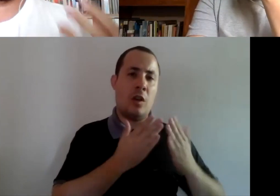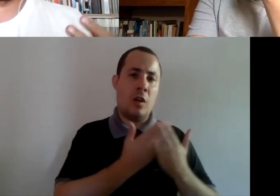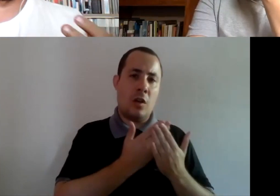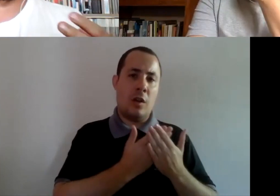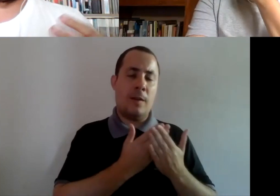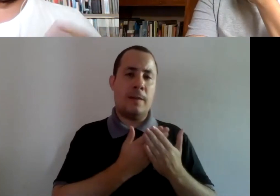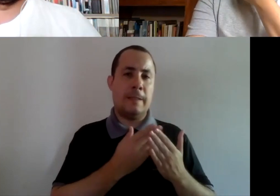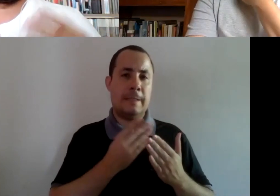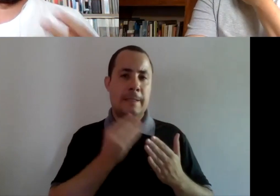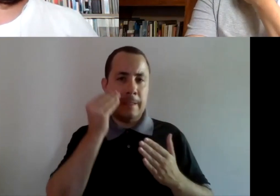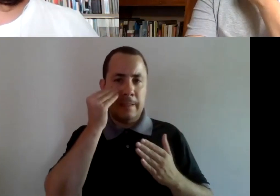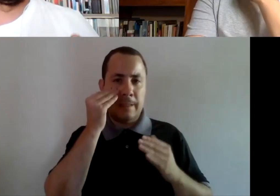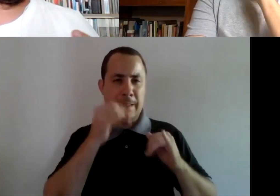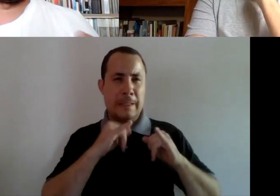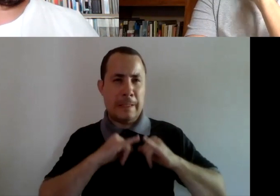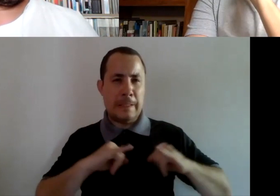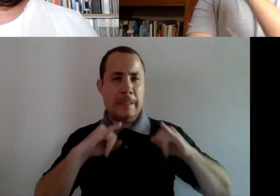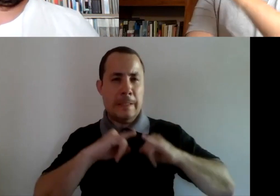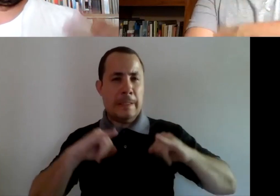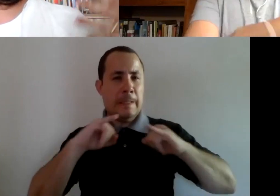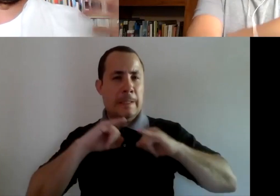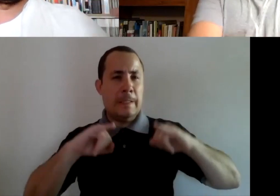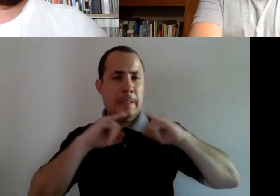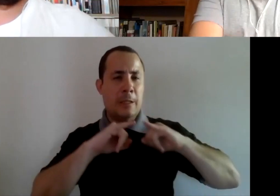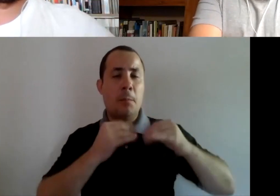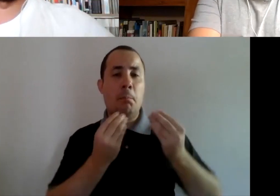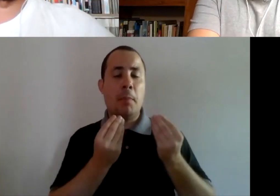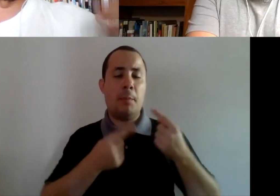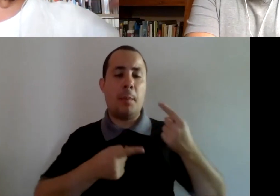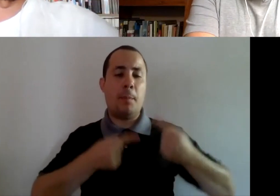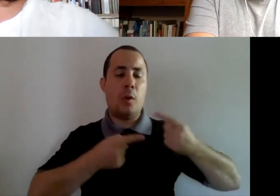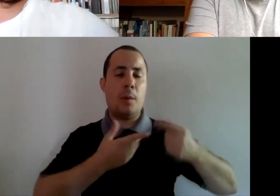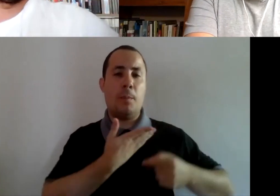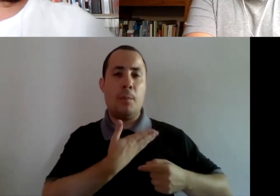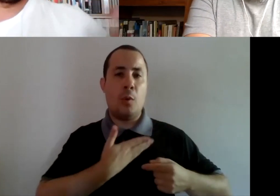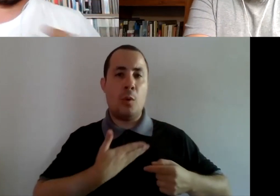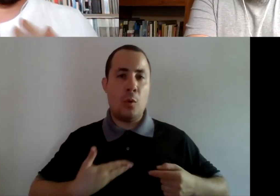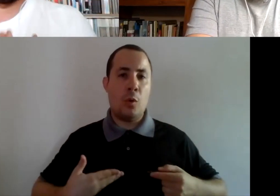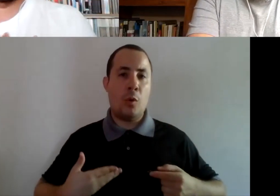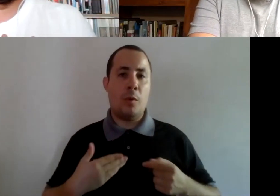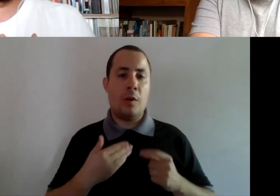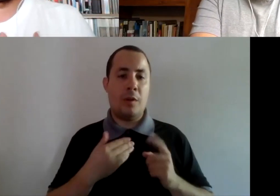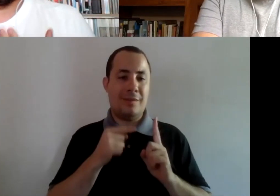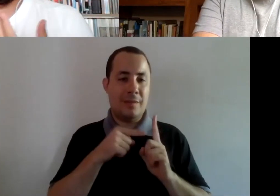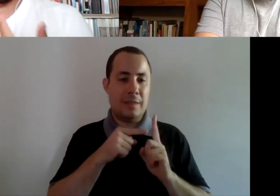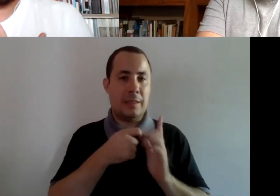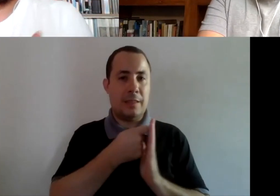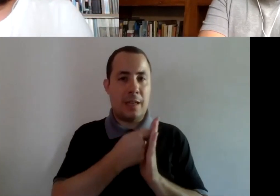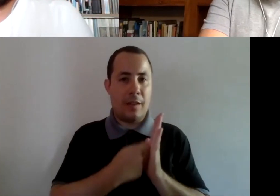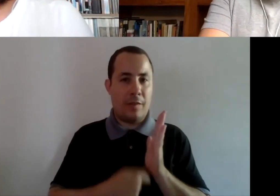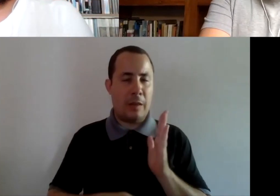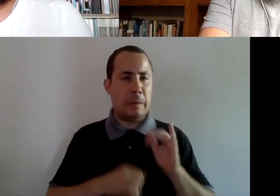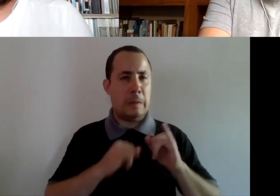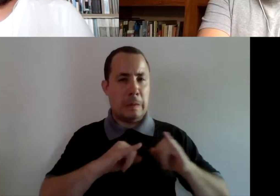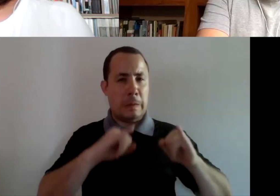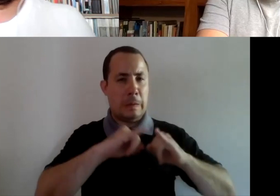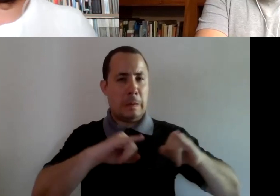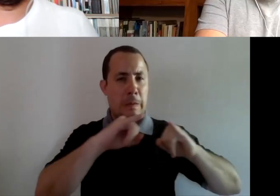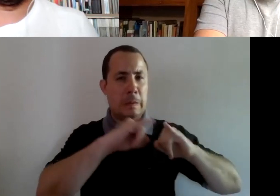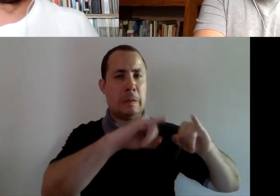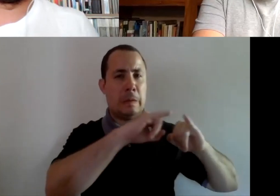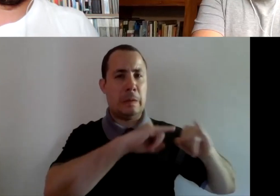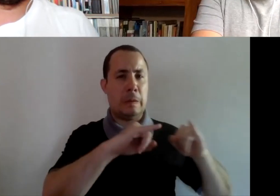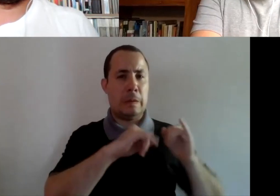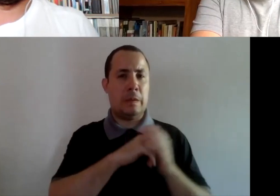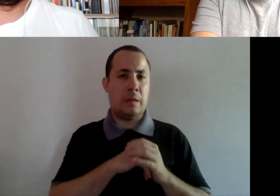gente começa a pensar em políticas públicas, né, de levar o escritor, você acaba percebendo que você fala: é mais fácil levar o escritor do que levar